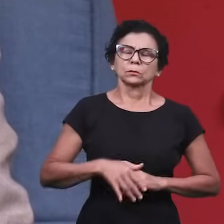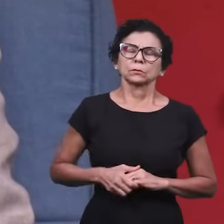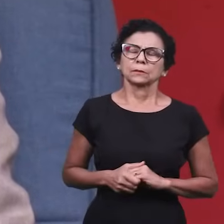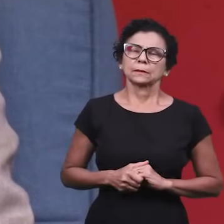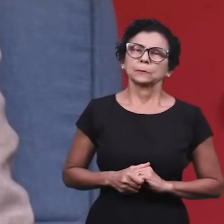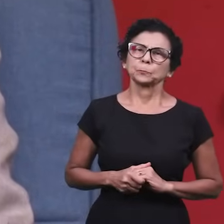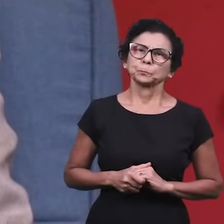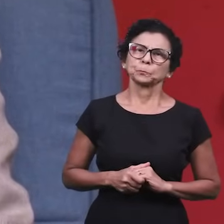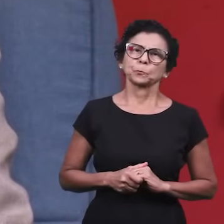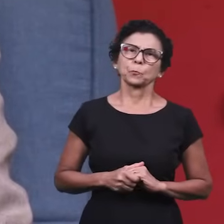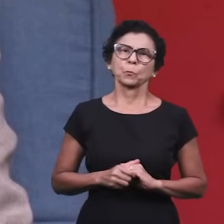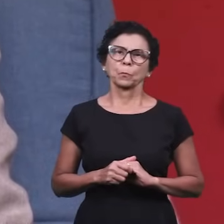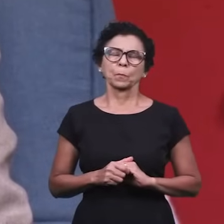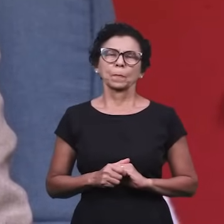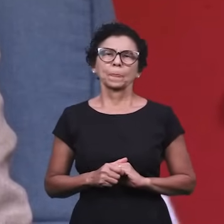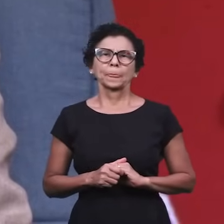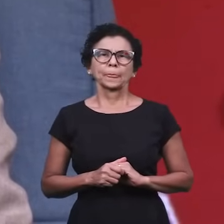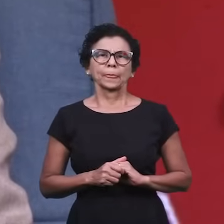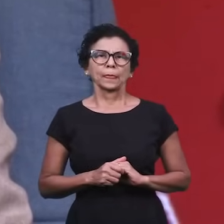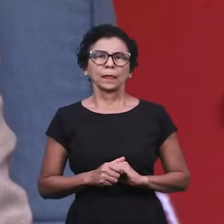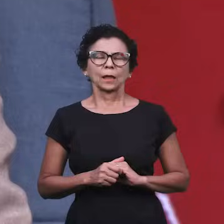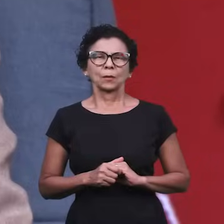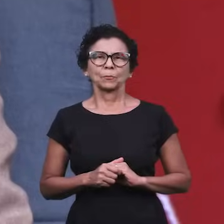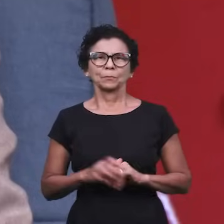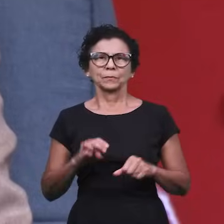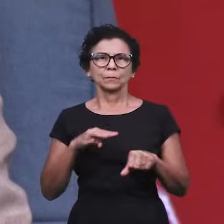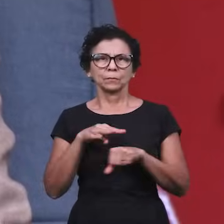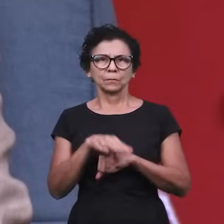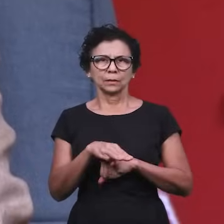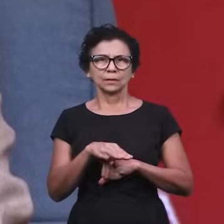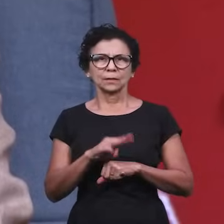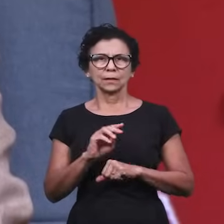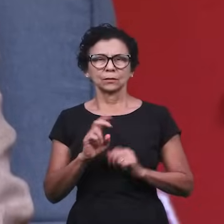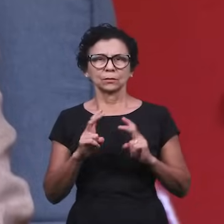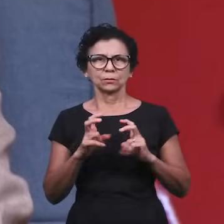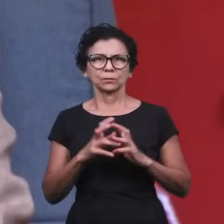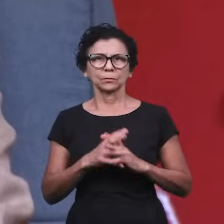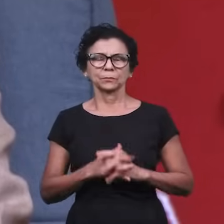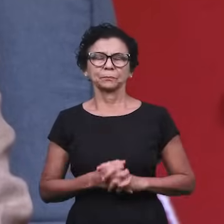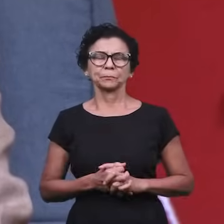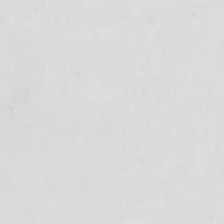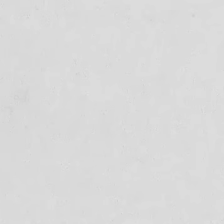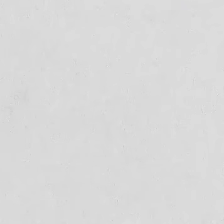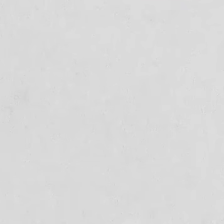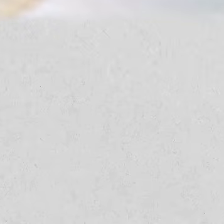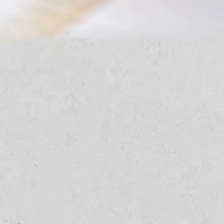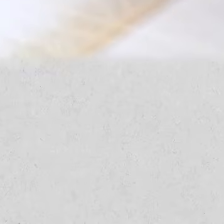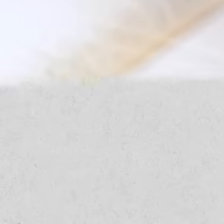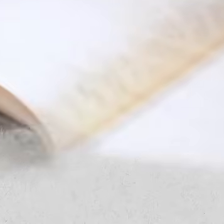hoje concluindo o assunto sobre ministérios, logo depois da vinheta.